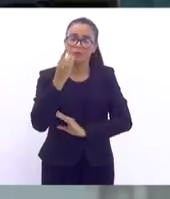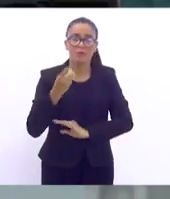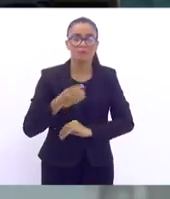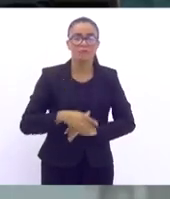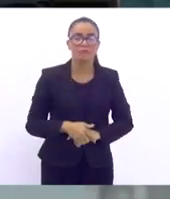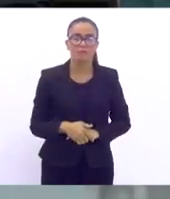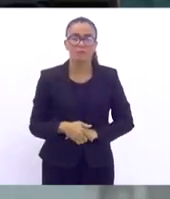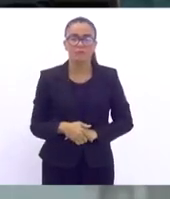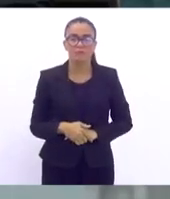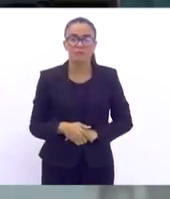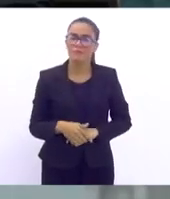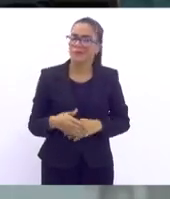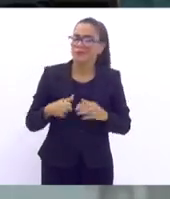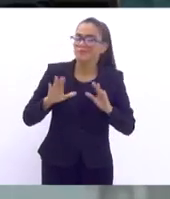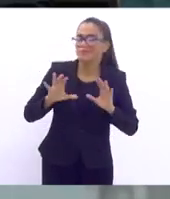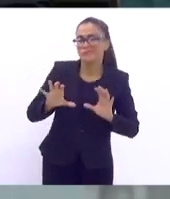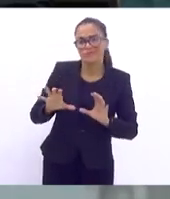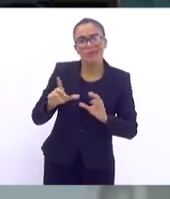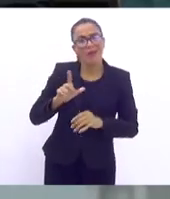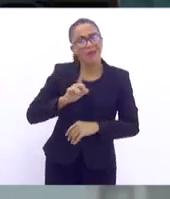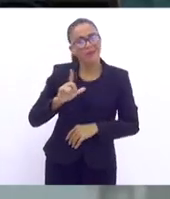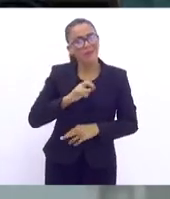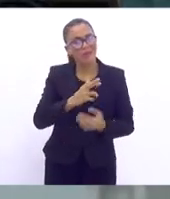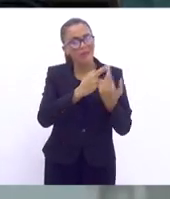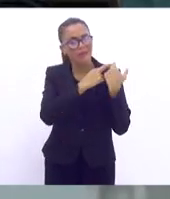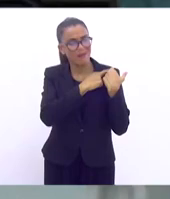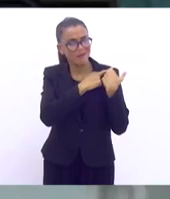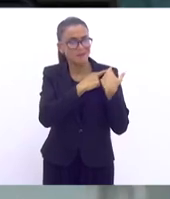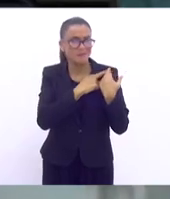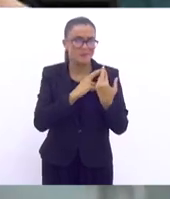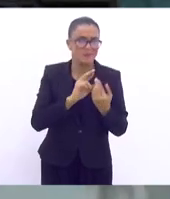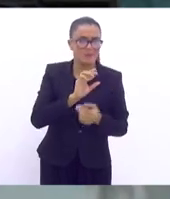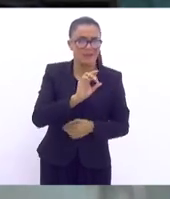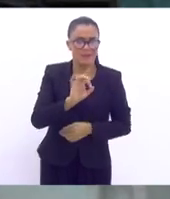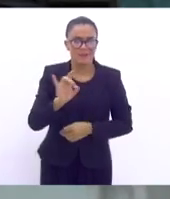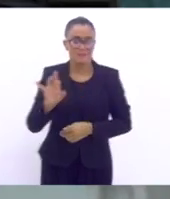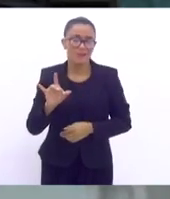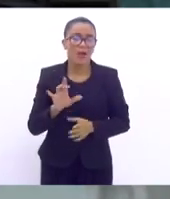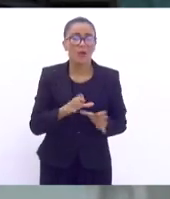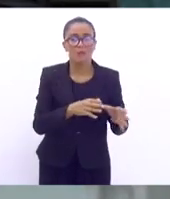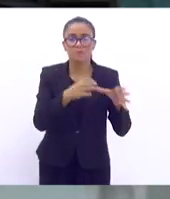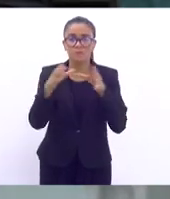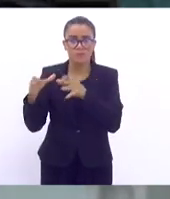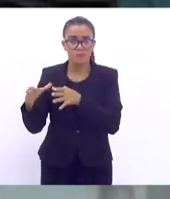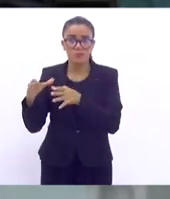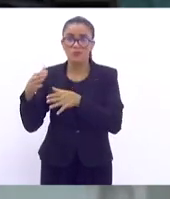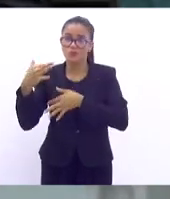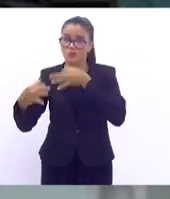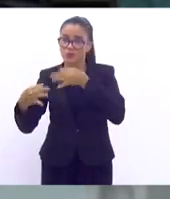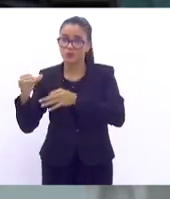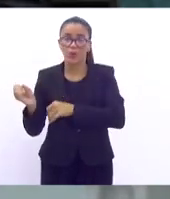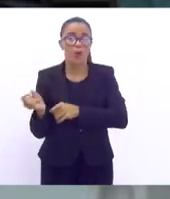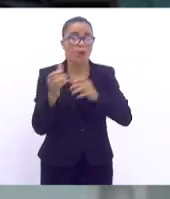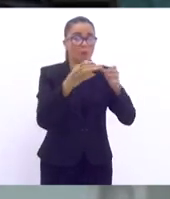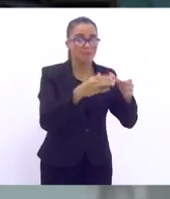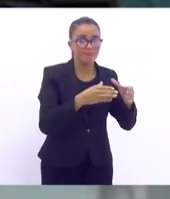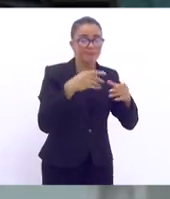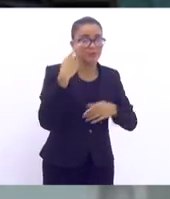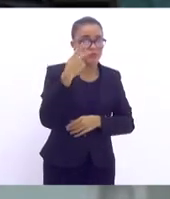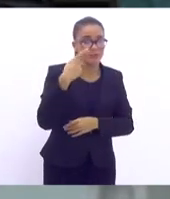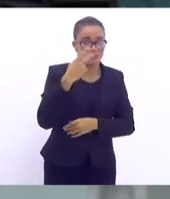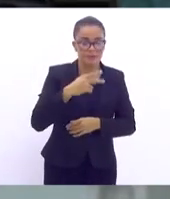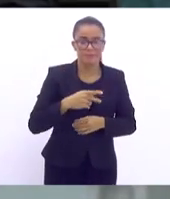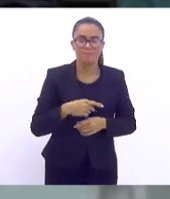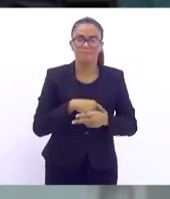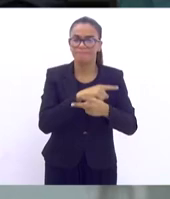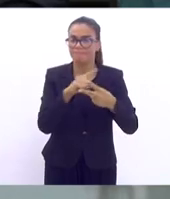então já é da atribuições Então vai para a área política ou jurídica segundo a questão